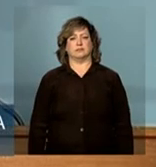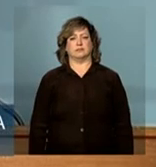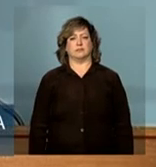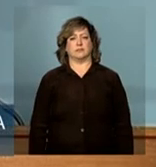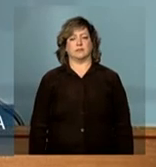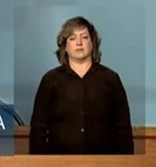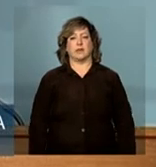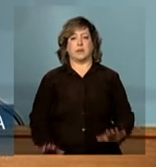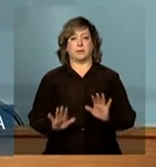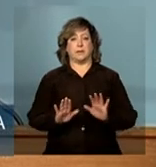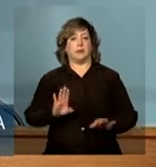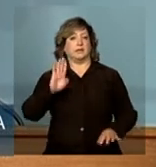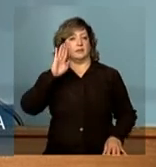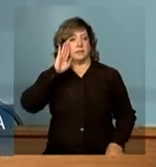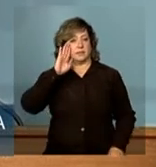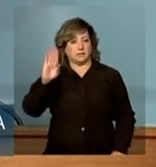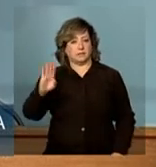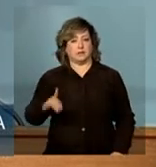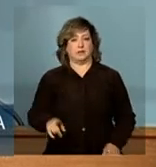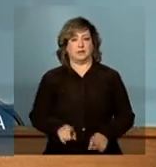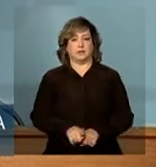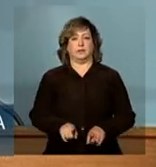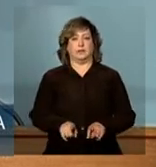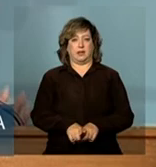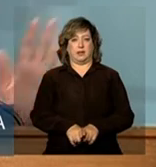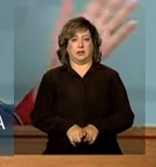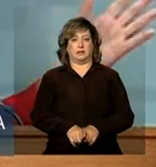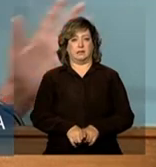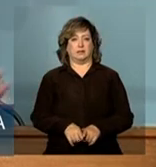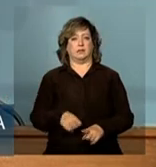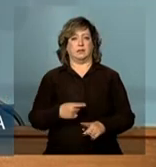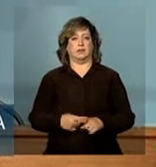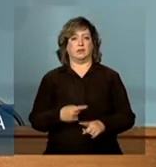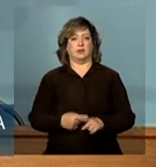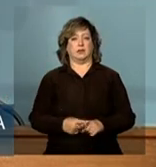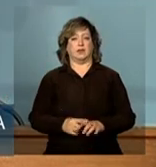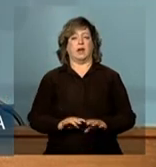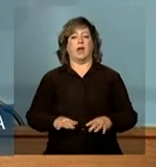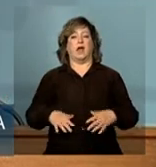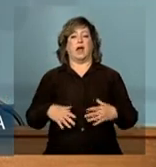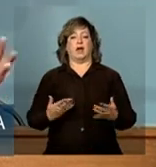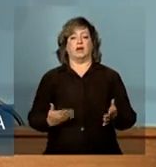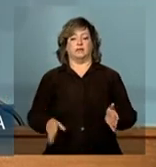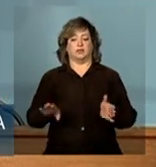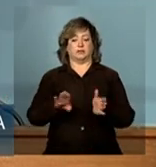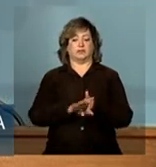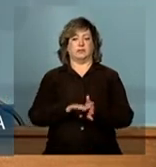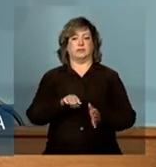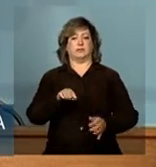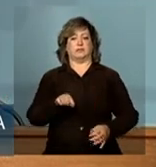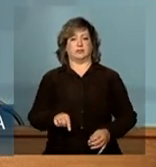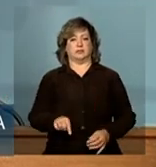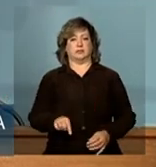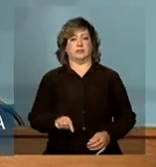Mas, sobretudo, também, porque, ao chegar aqui, o reitor